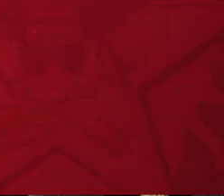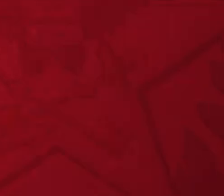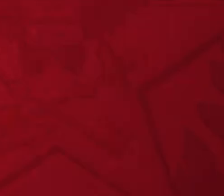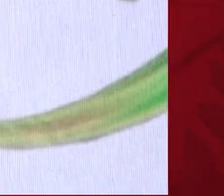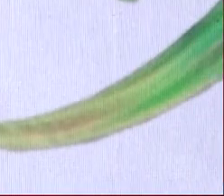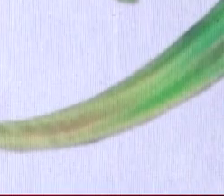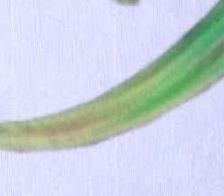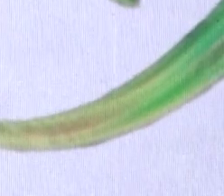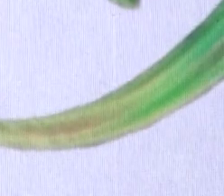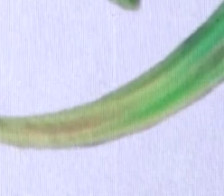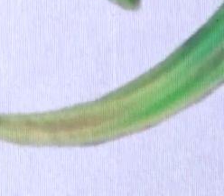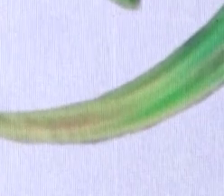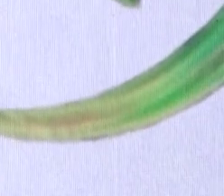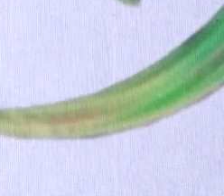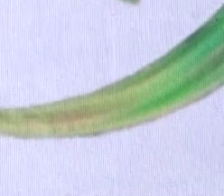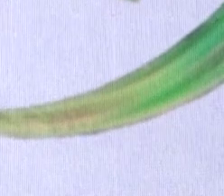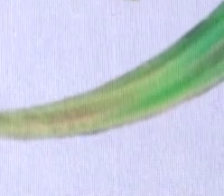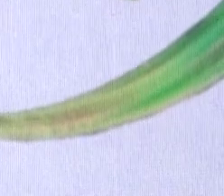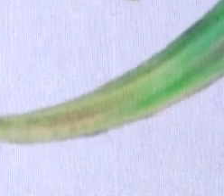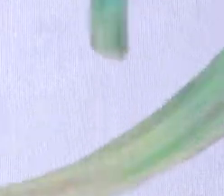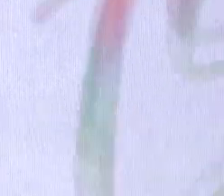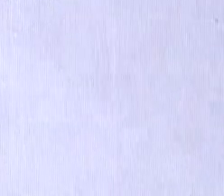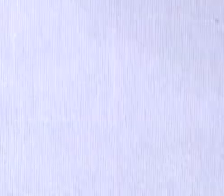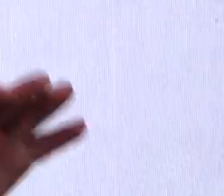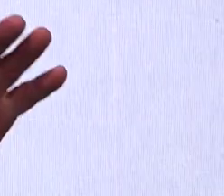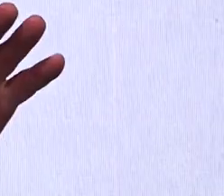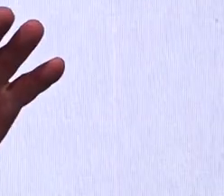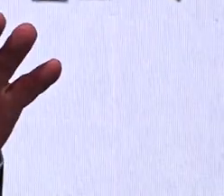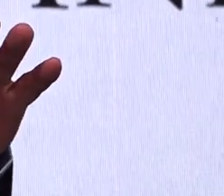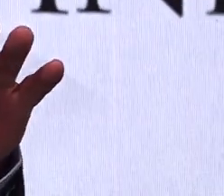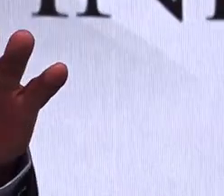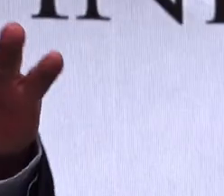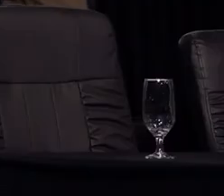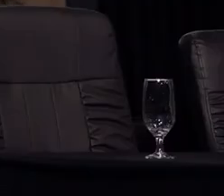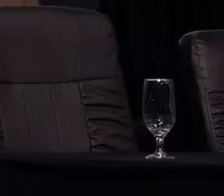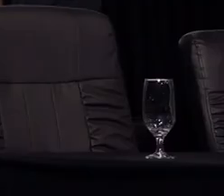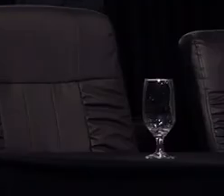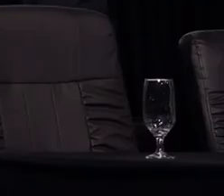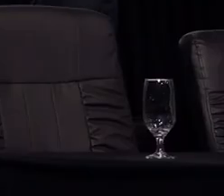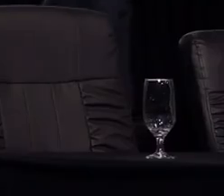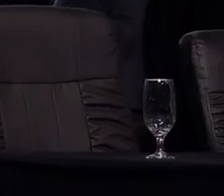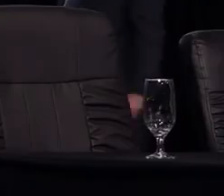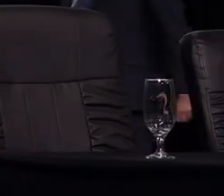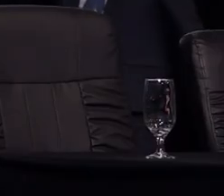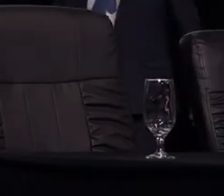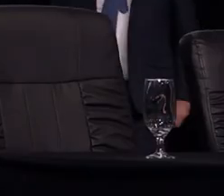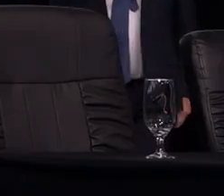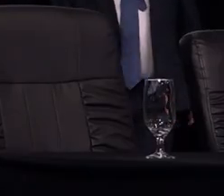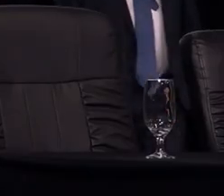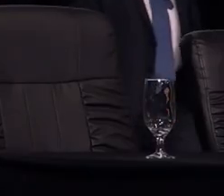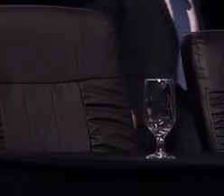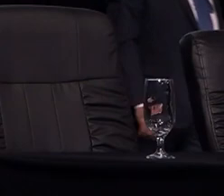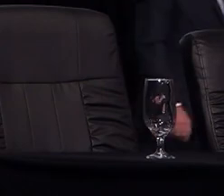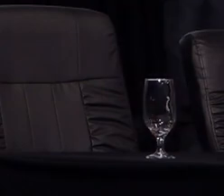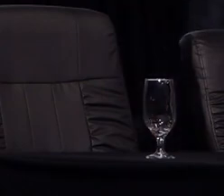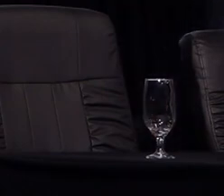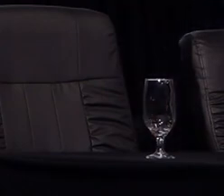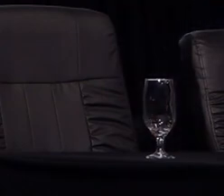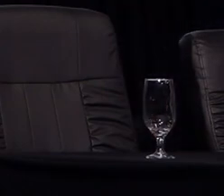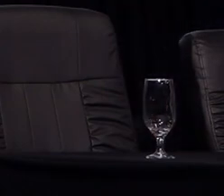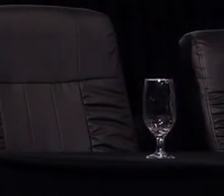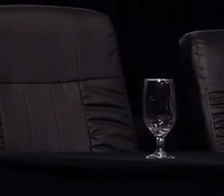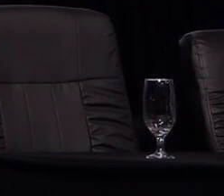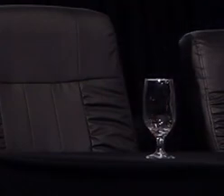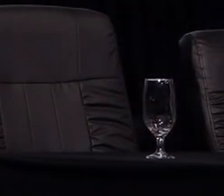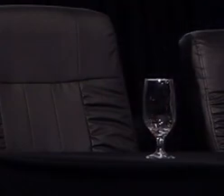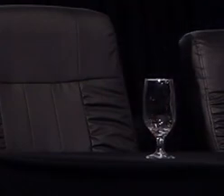parar. O deputado Padre Pedro Baldiceira tratou de diversos temas e agradeceu os demais parlamentares pela